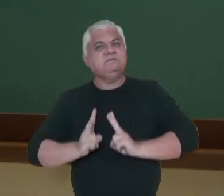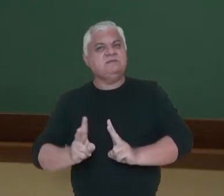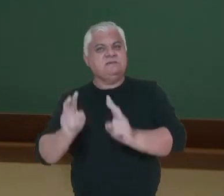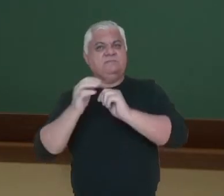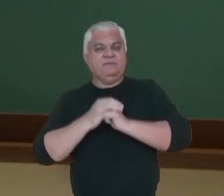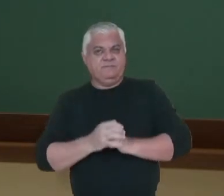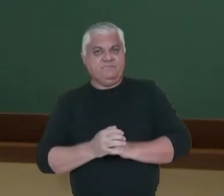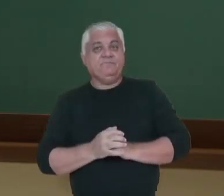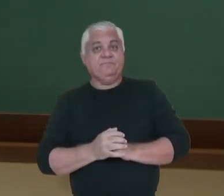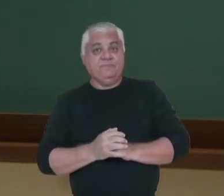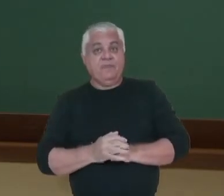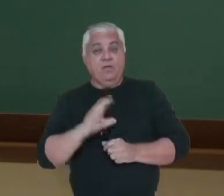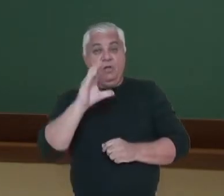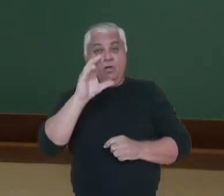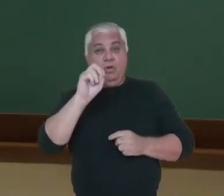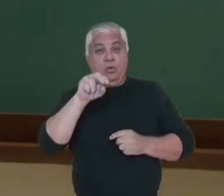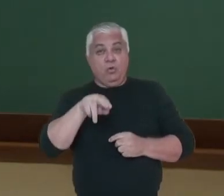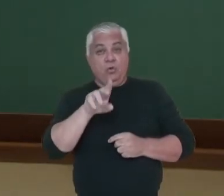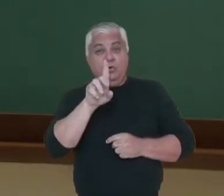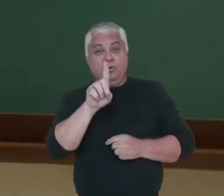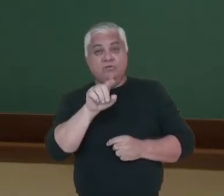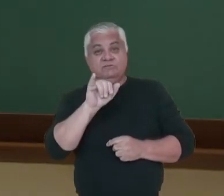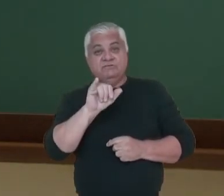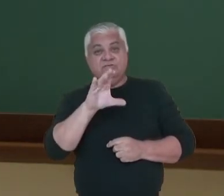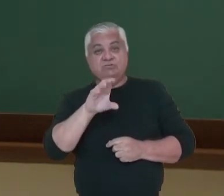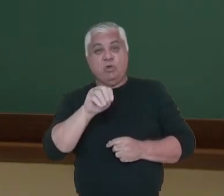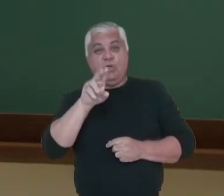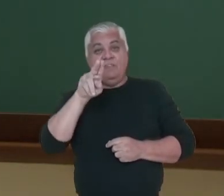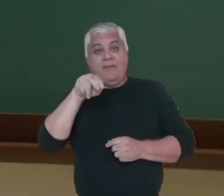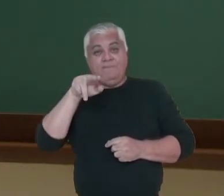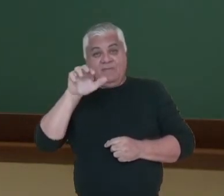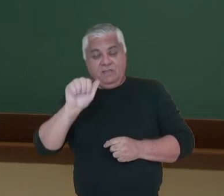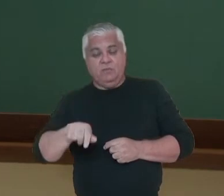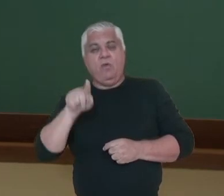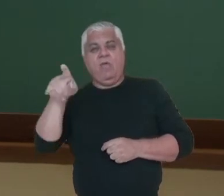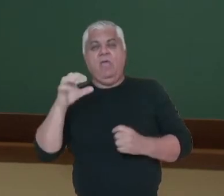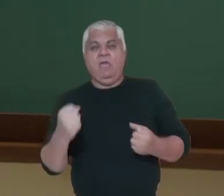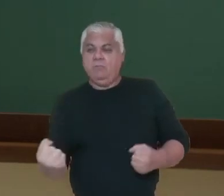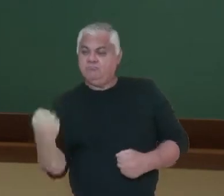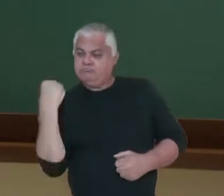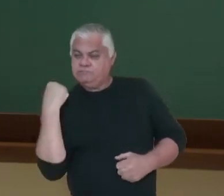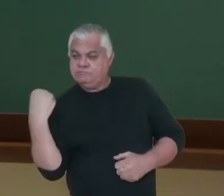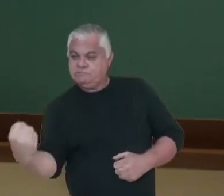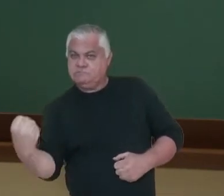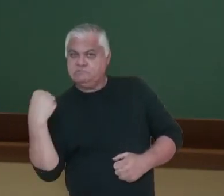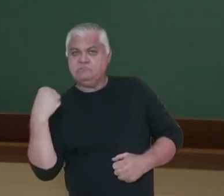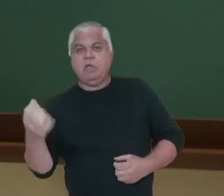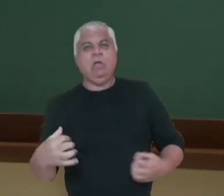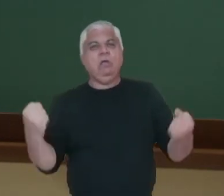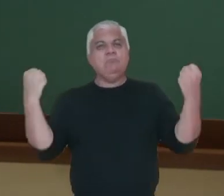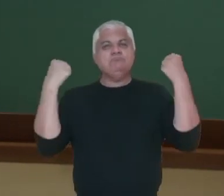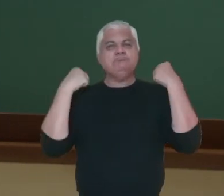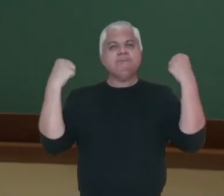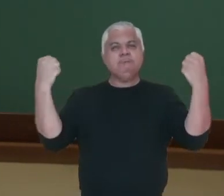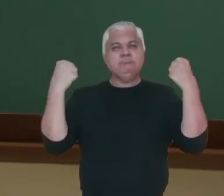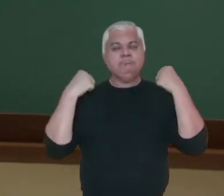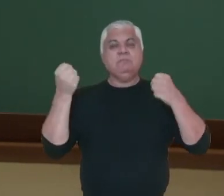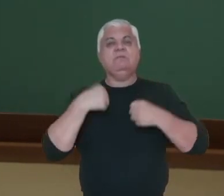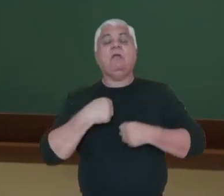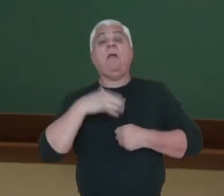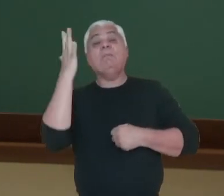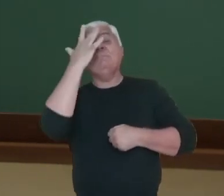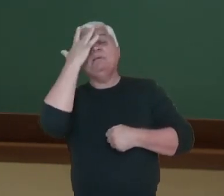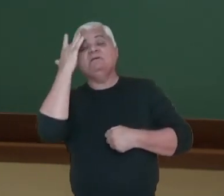Essas de condicionamento são normalmente as que vocês veem em academias, as que as pessoas contratam personal. Hoje em dia algumas